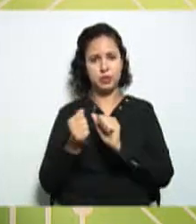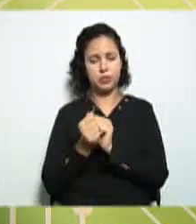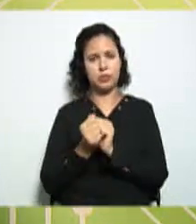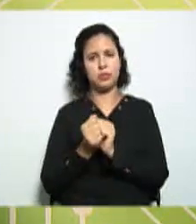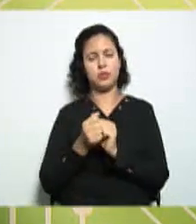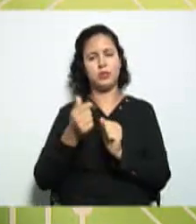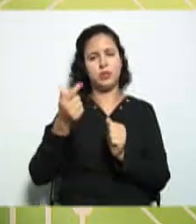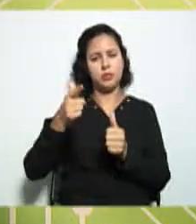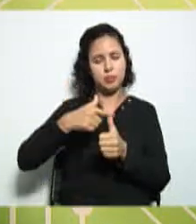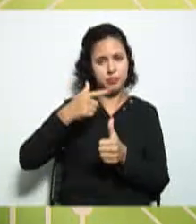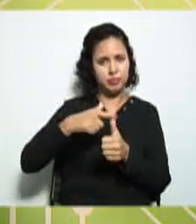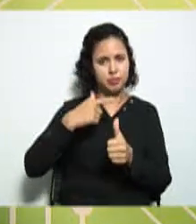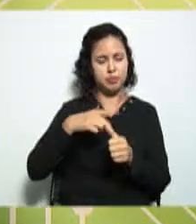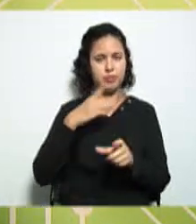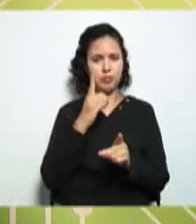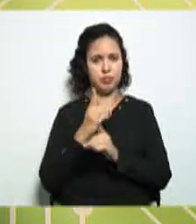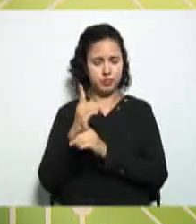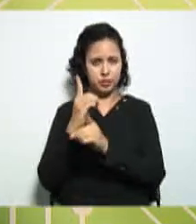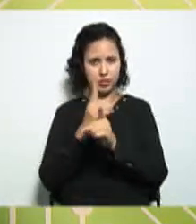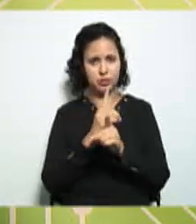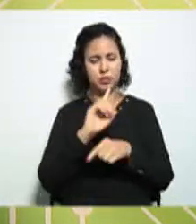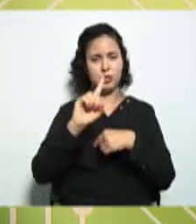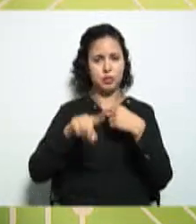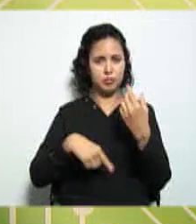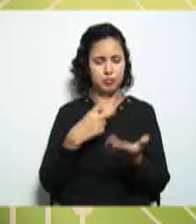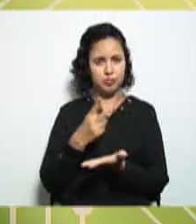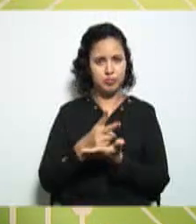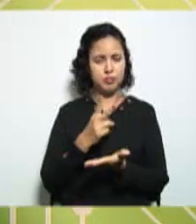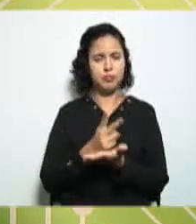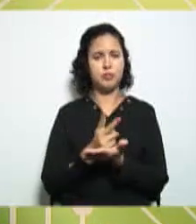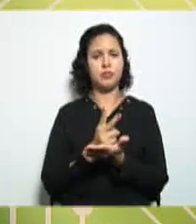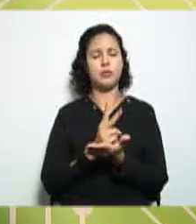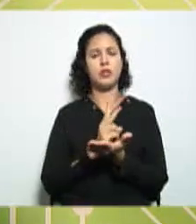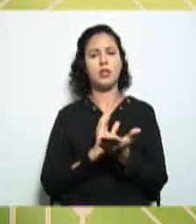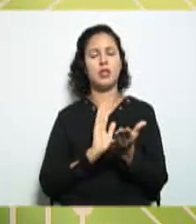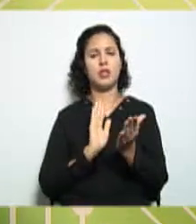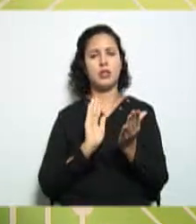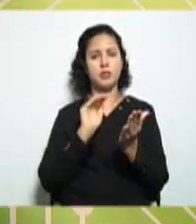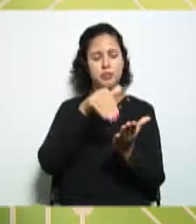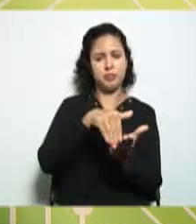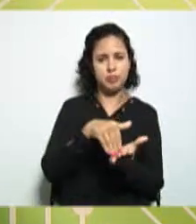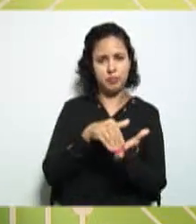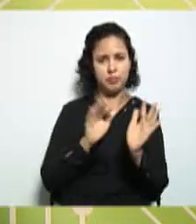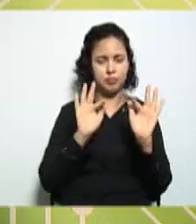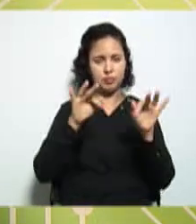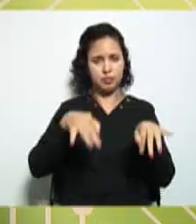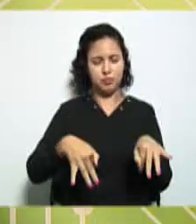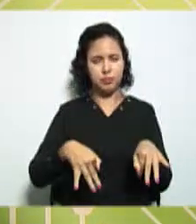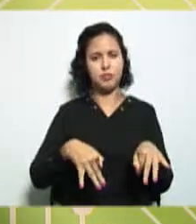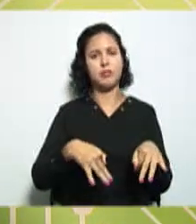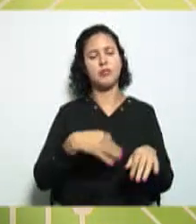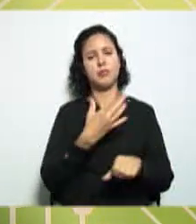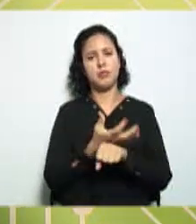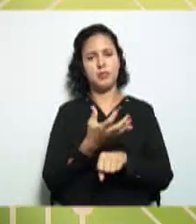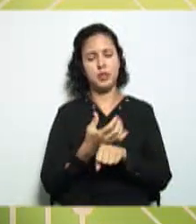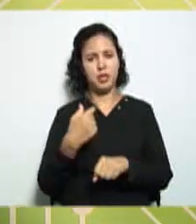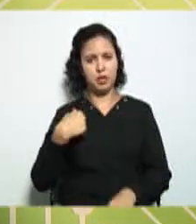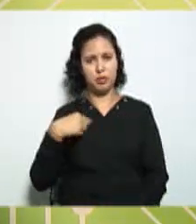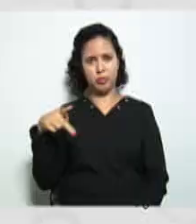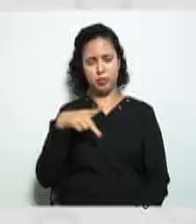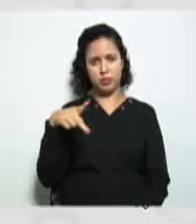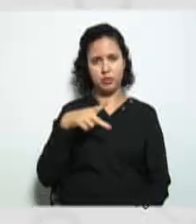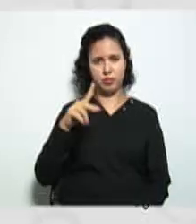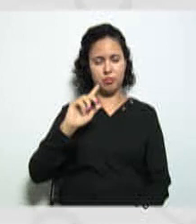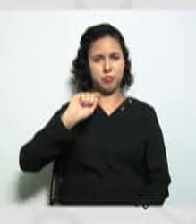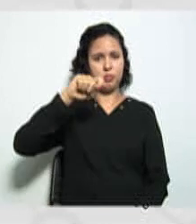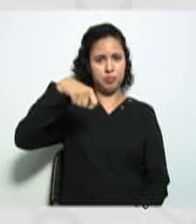nosso primeiro encontro e depois nós vamos prosseguir até o final da disciplina com mais 4 encontros. Então, eu, professora Ariadne, você